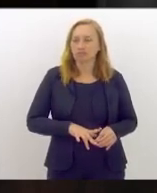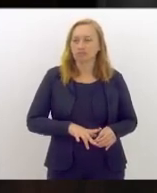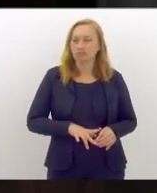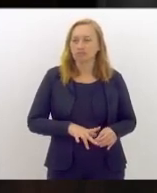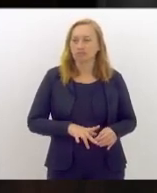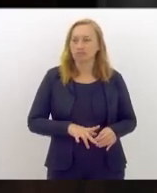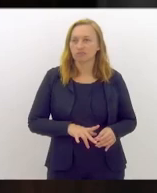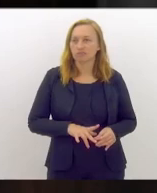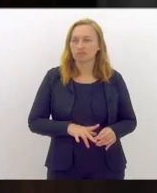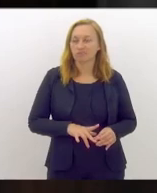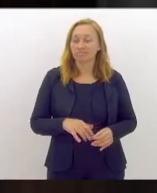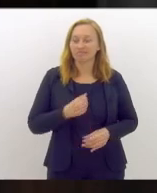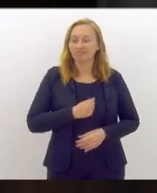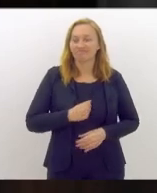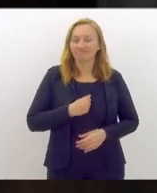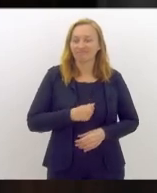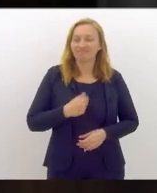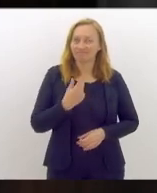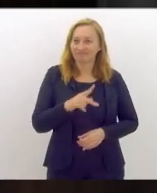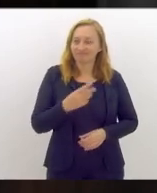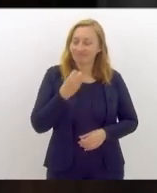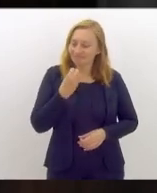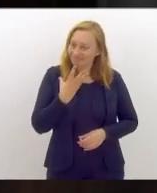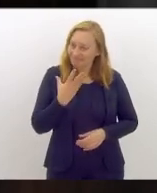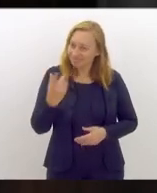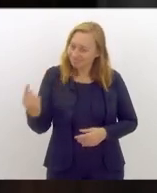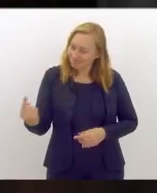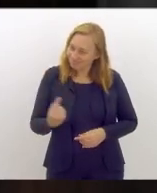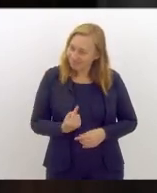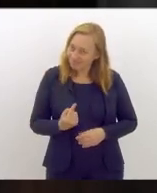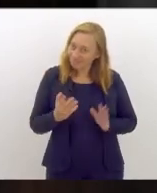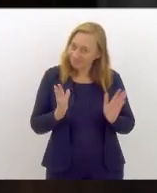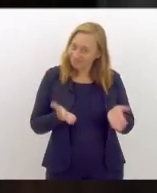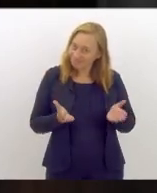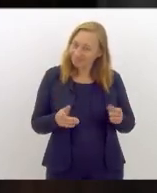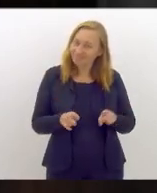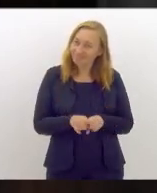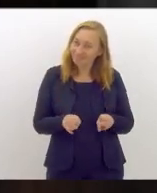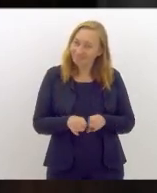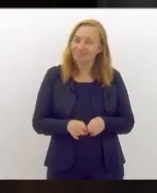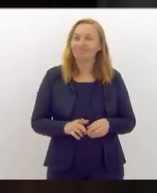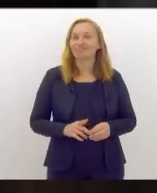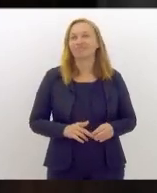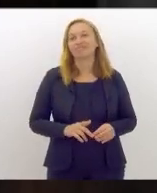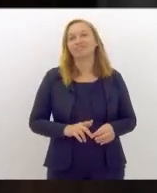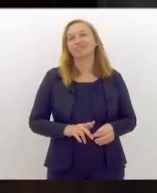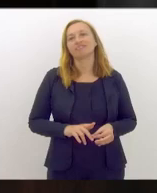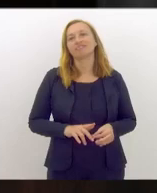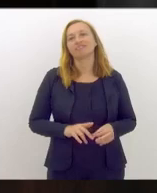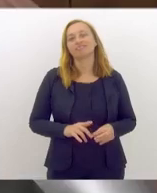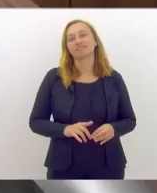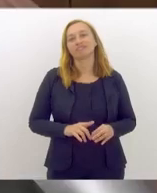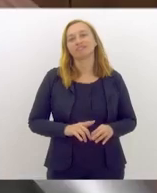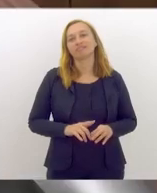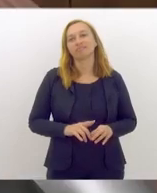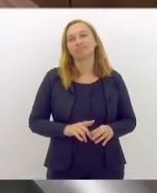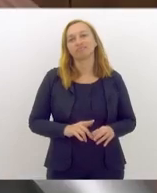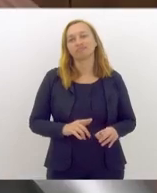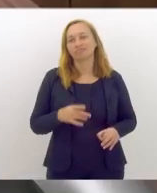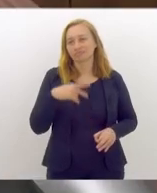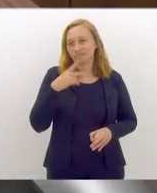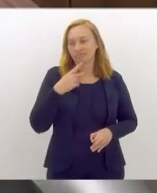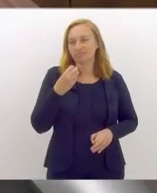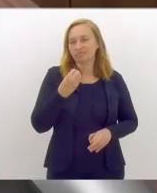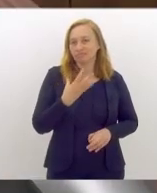tava com muita saudade dele né foi até bom que ele que ele veio e veio hoje também assim que mas a gente se fala bastante